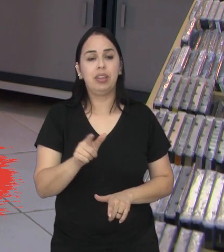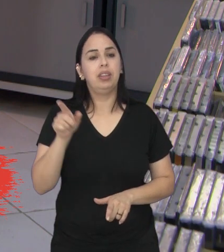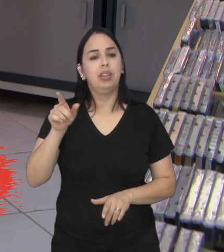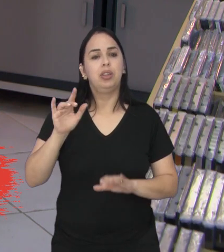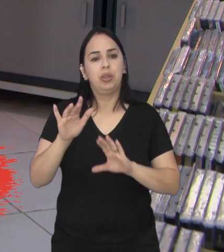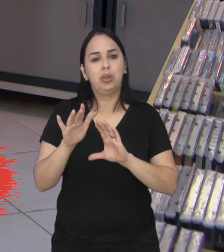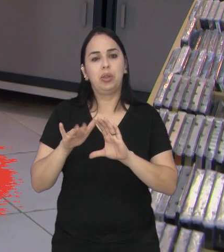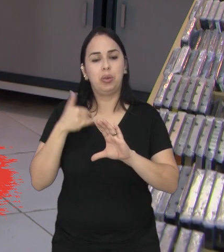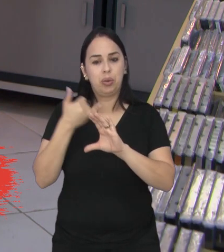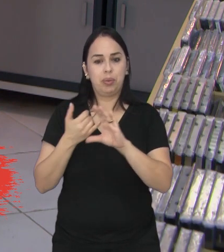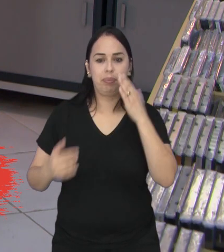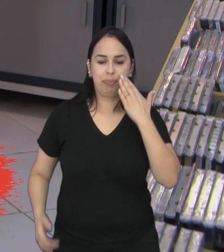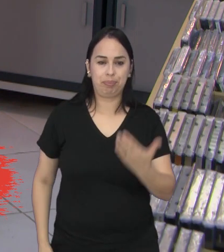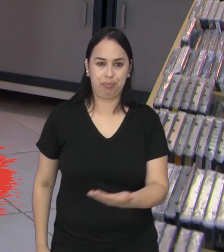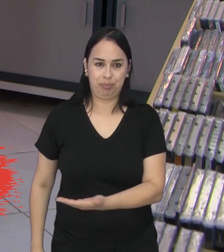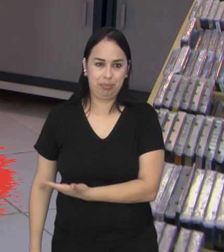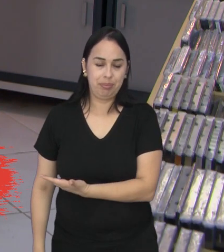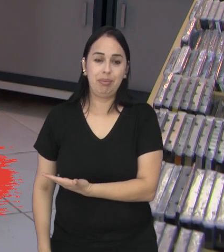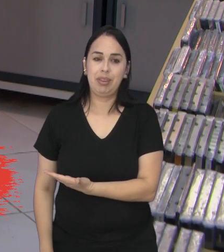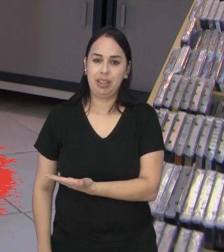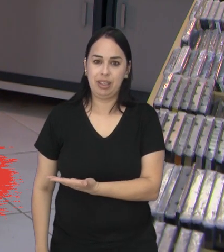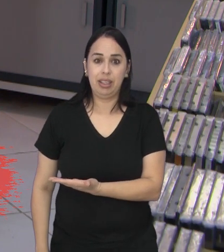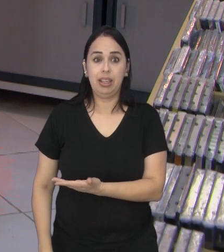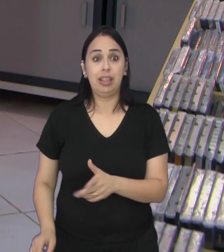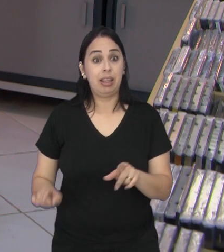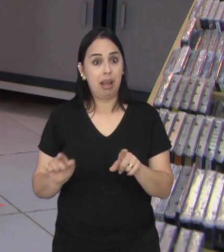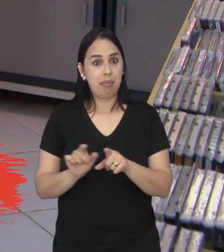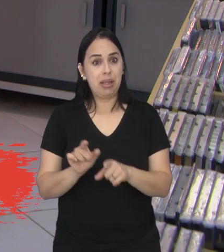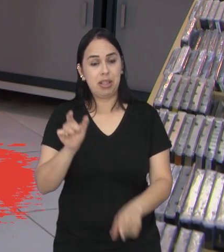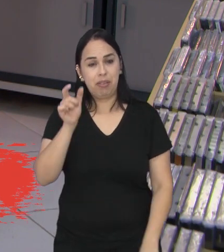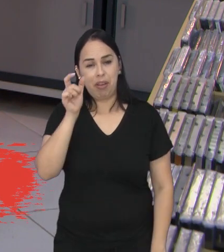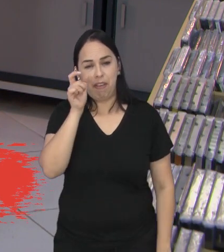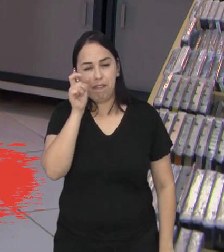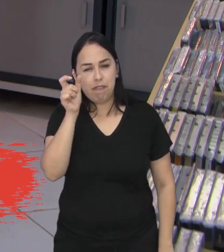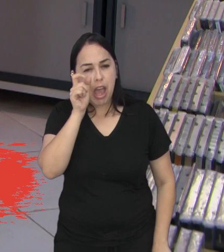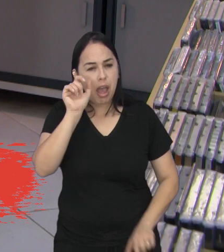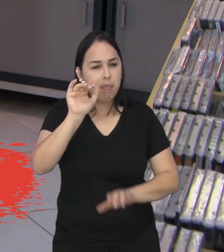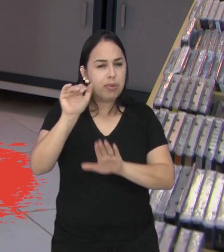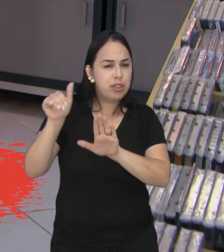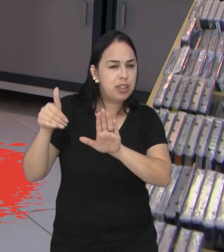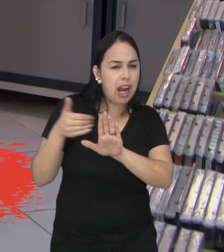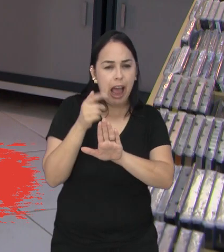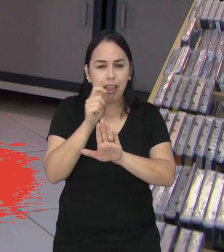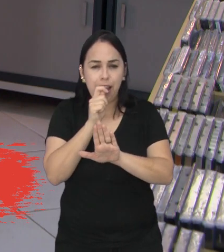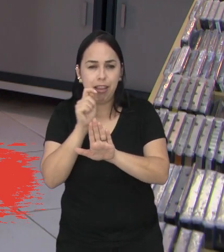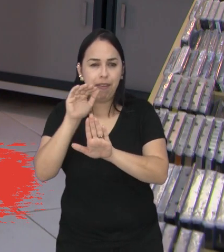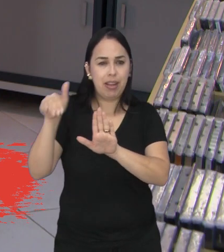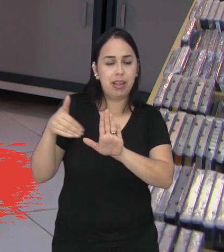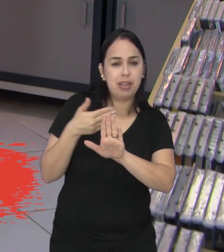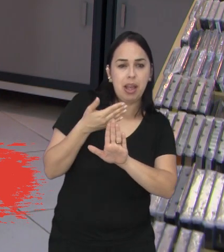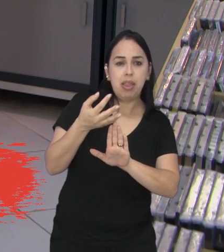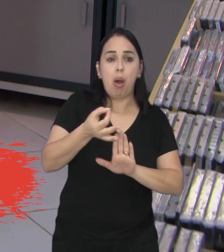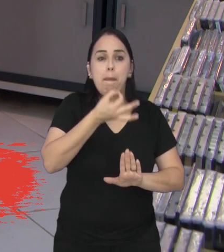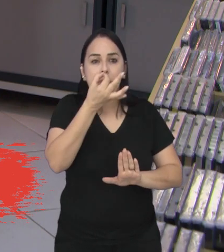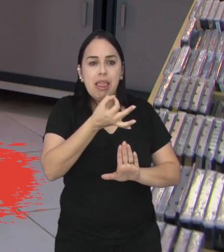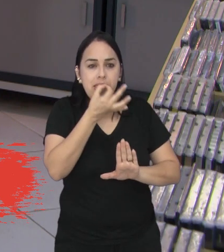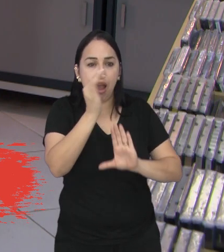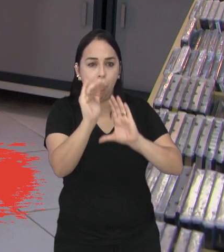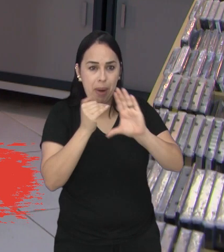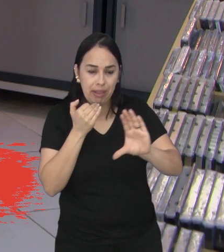disponível no canal da TV Câmara, lá no YouTube. E se quiser ver aqui os bastidores, se quiser sugerir pautas, ver as próximas